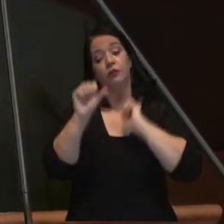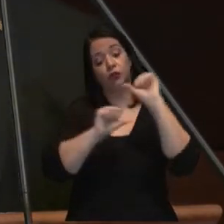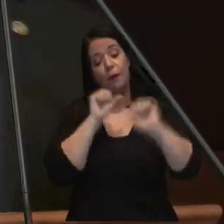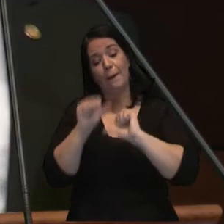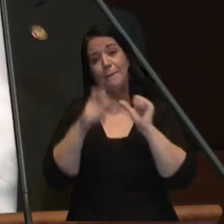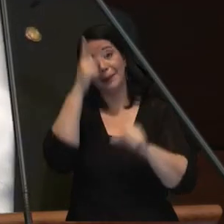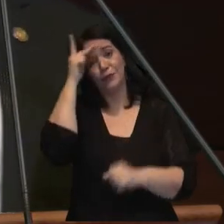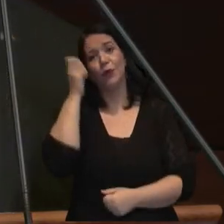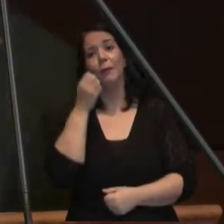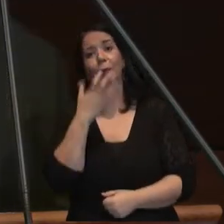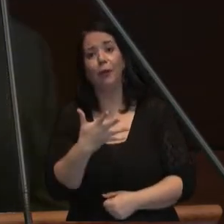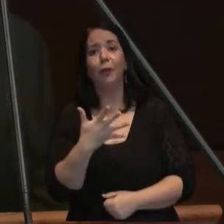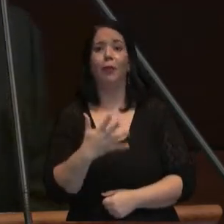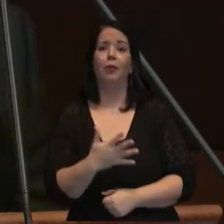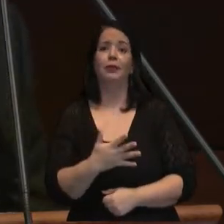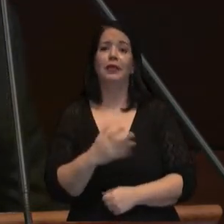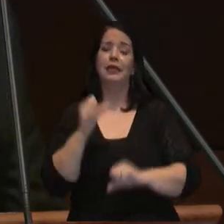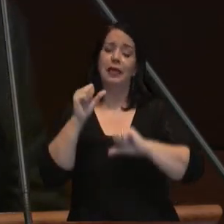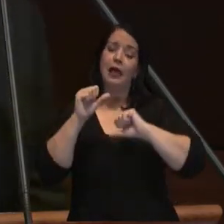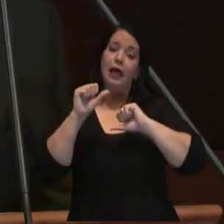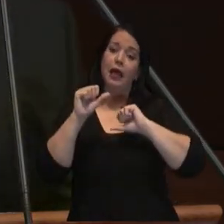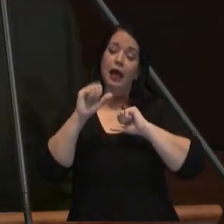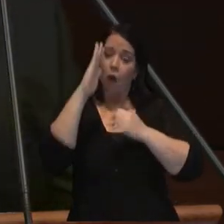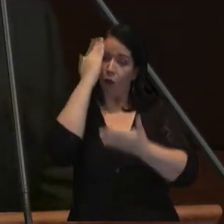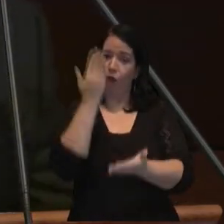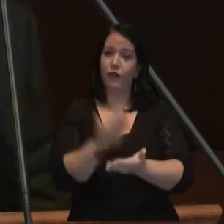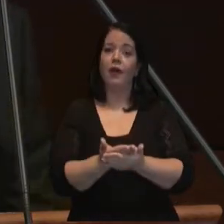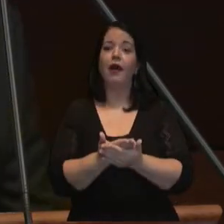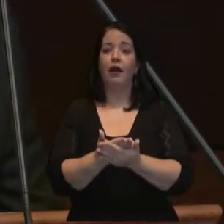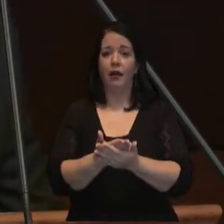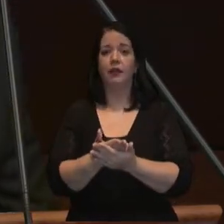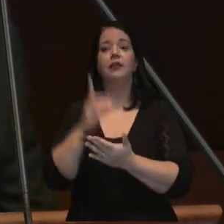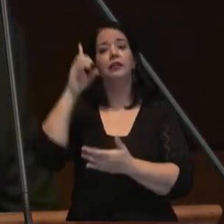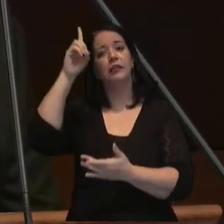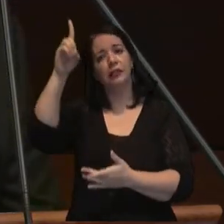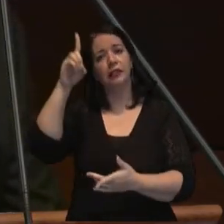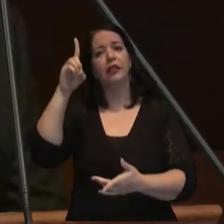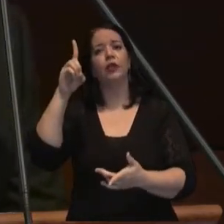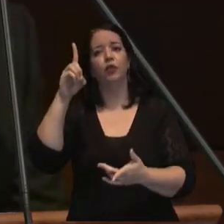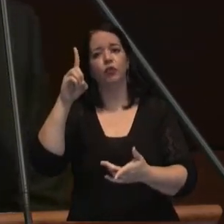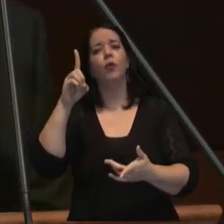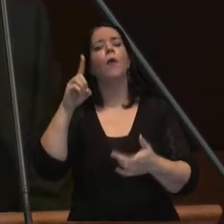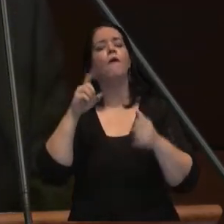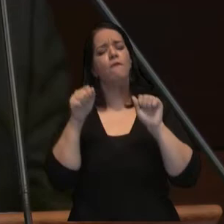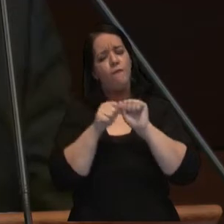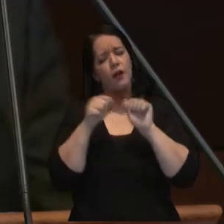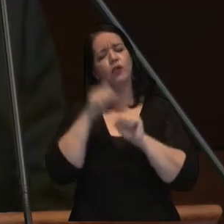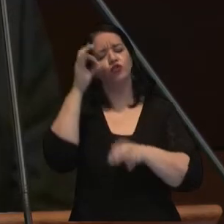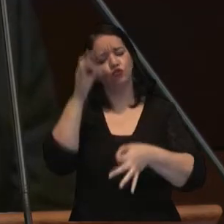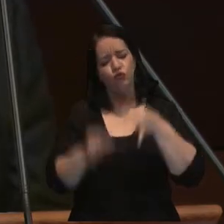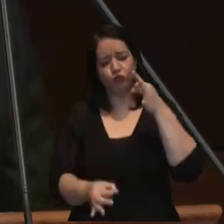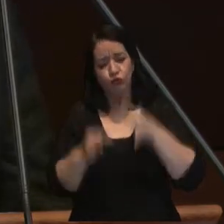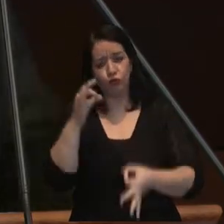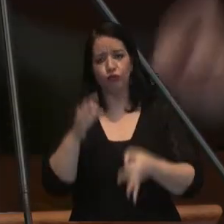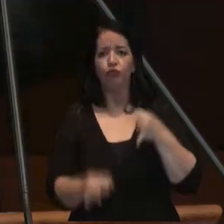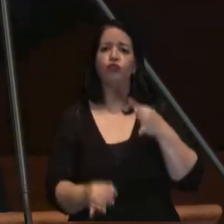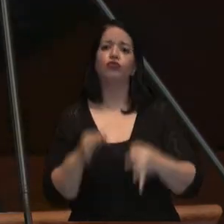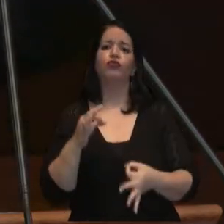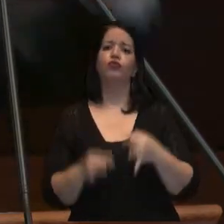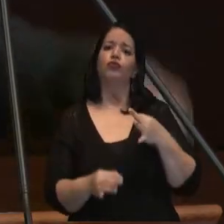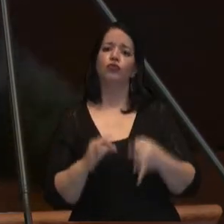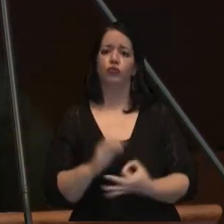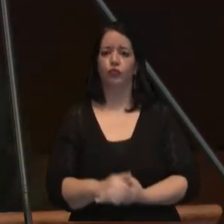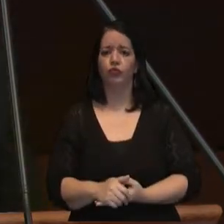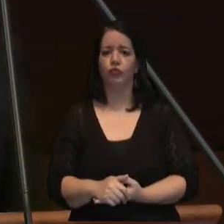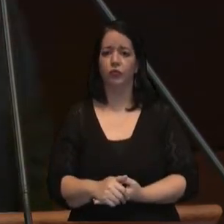a confiarmos que um dia a justiça do Senhor prevalecerá, esses homens não ficarão impunes, porque o